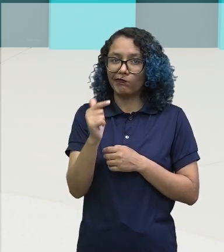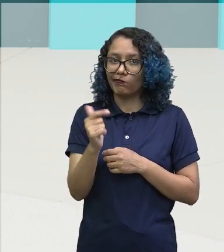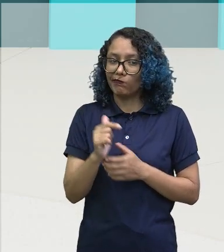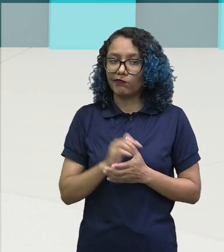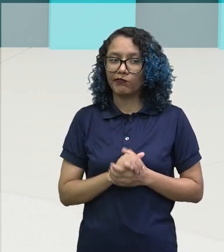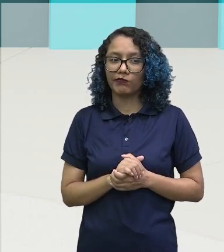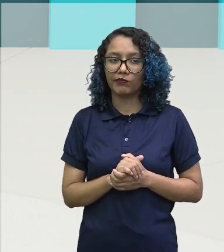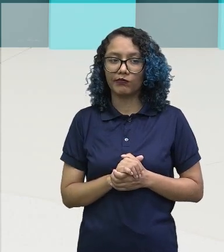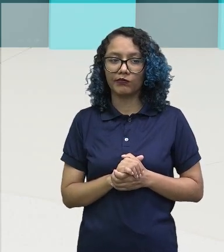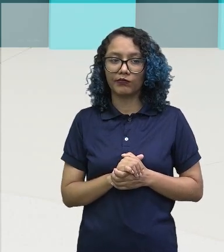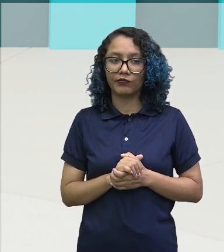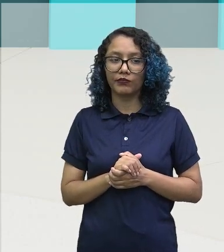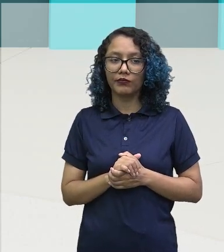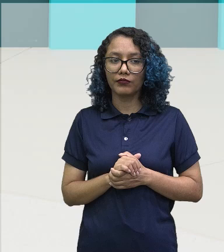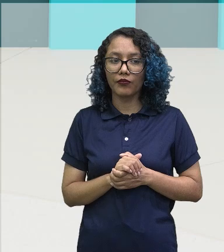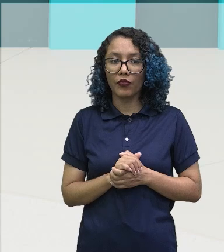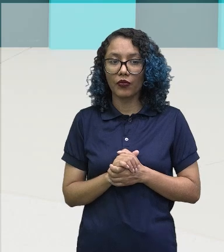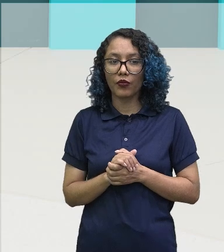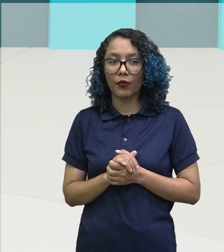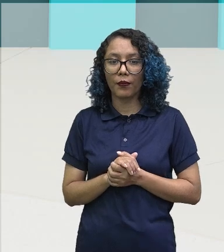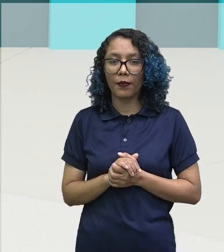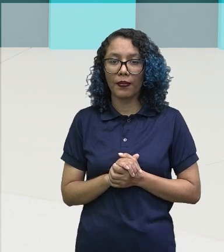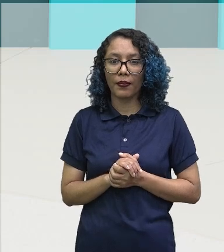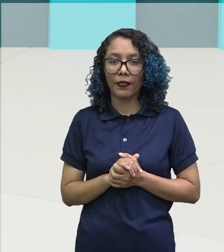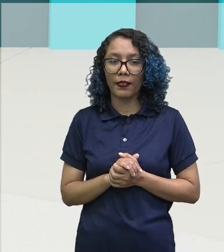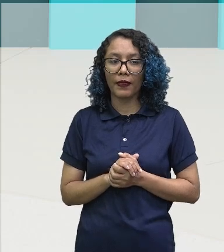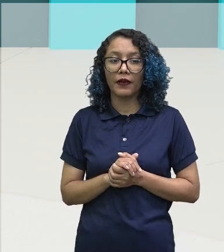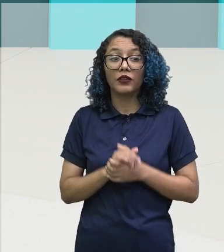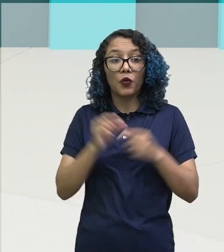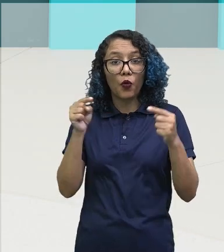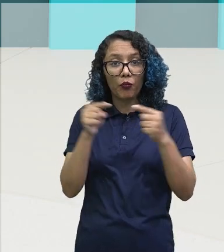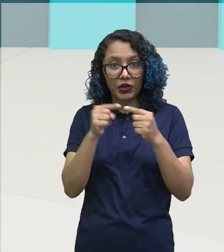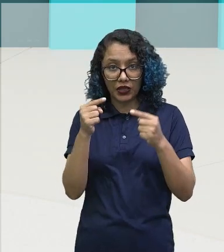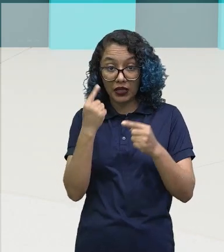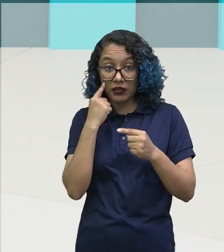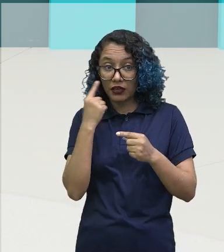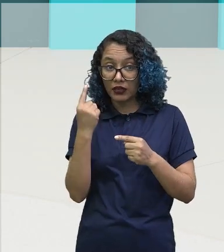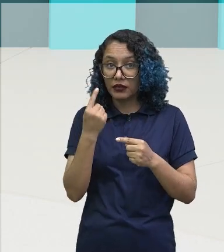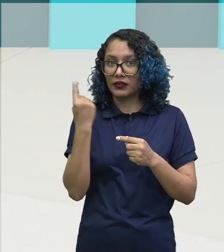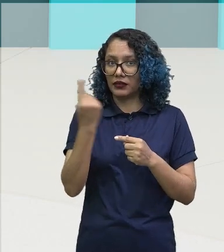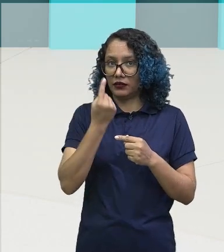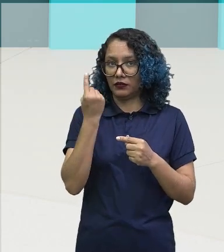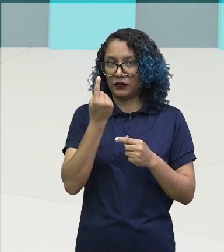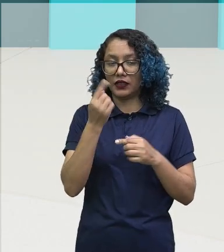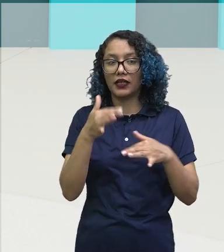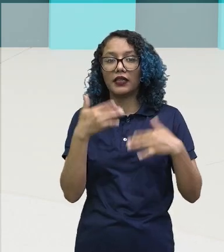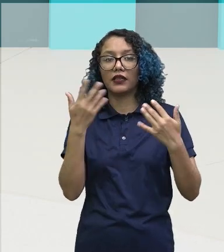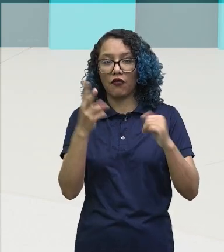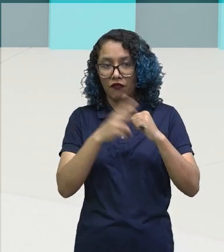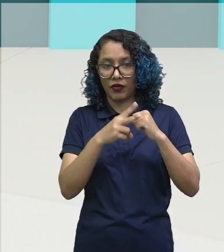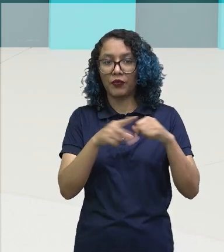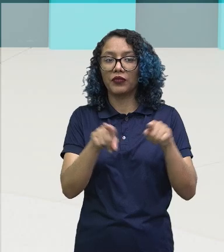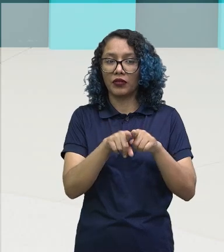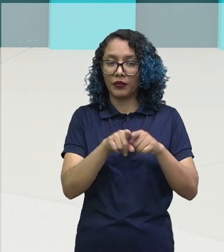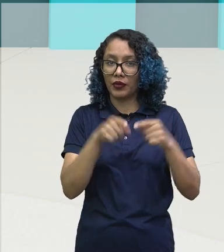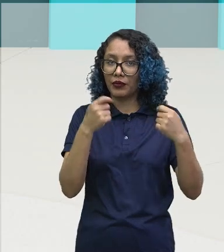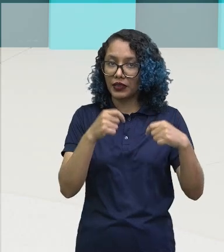1%, né, não está no singular, inclusive, né? Então, o verbo fica no